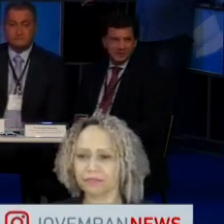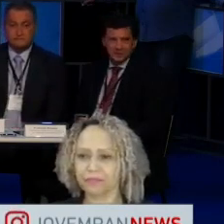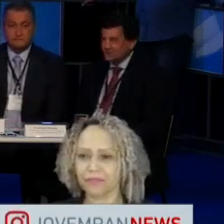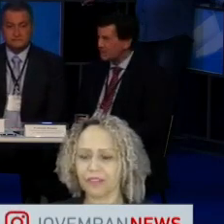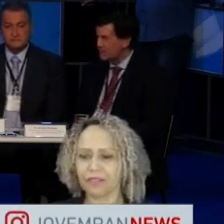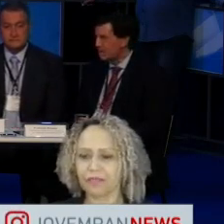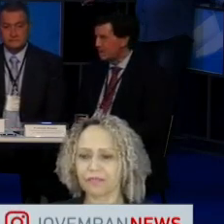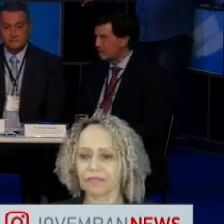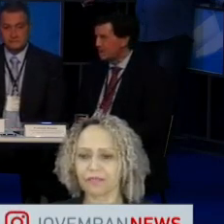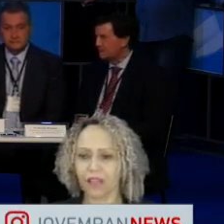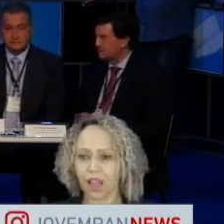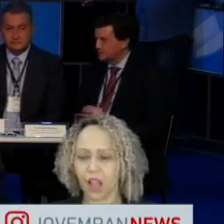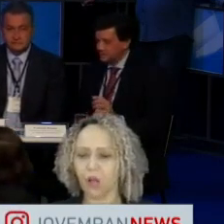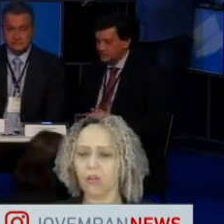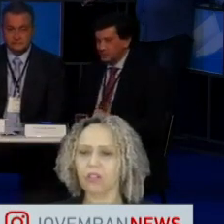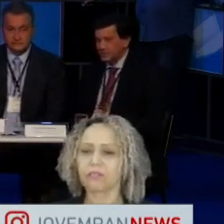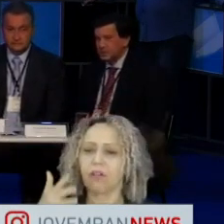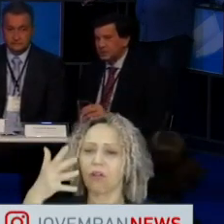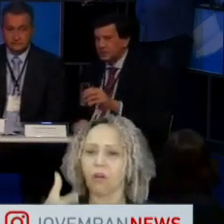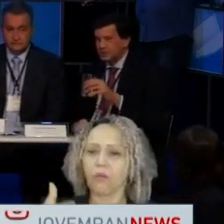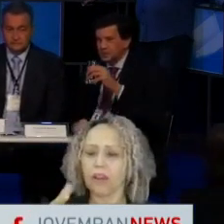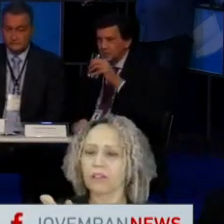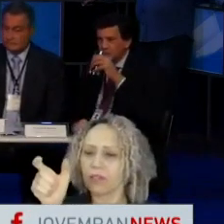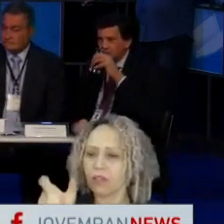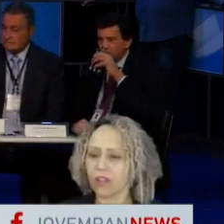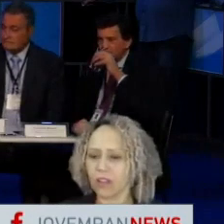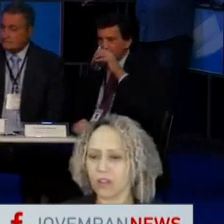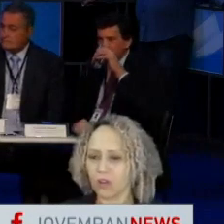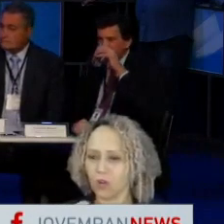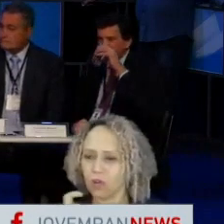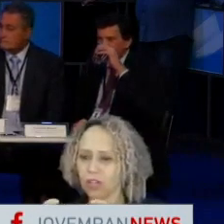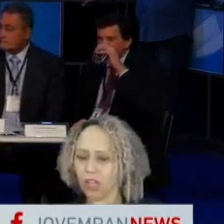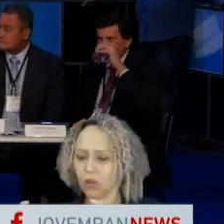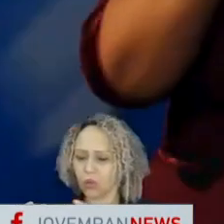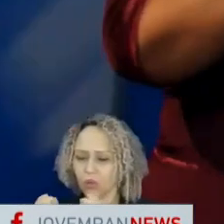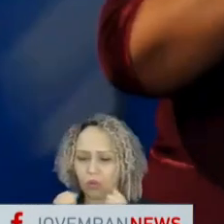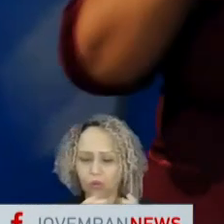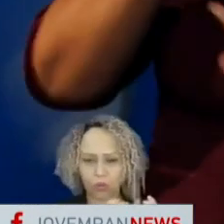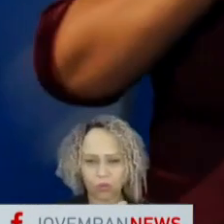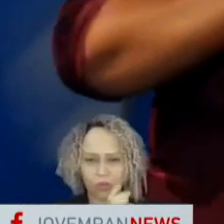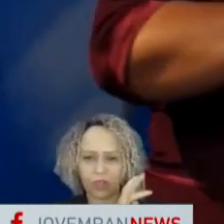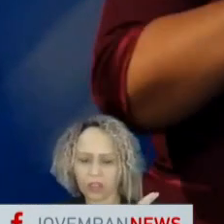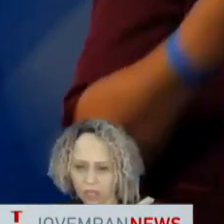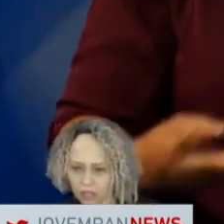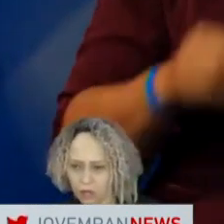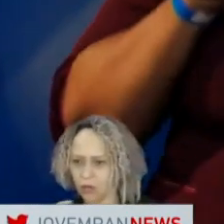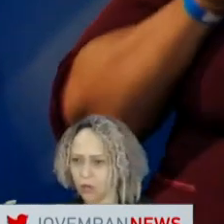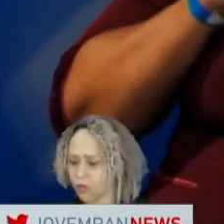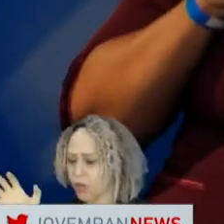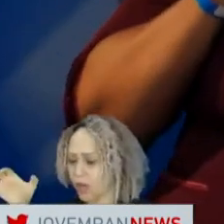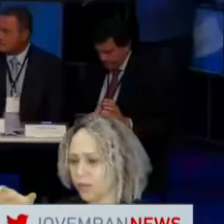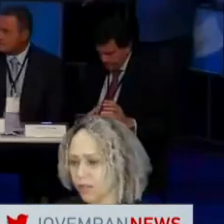Agora passamos a palavra ao coordenador dos grupos técnicos de trabalho do Gabinete de Transição, Aloysio